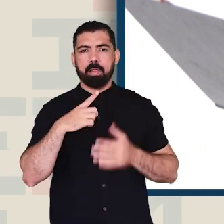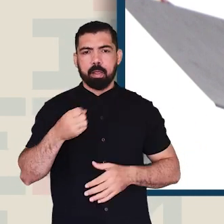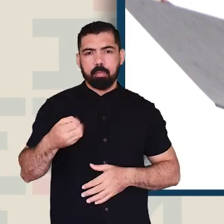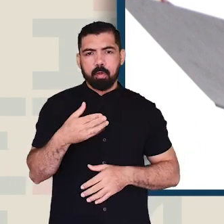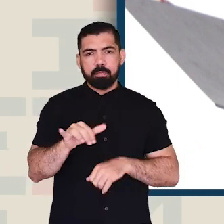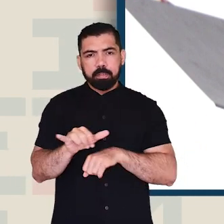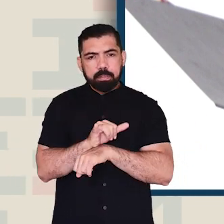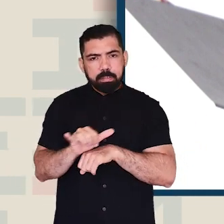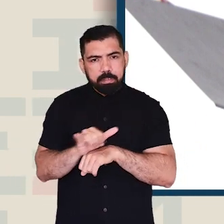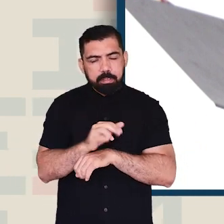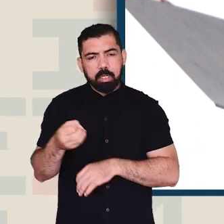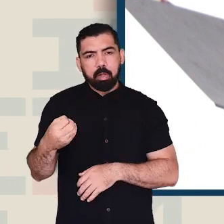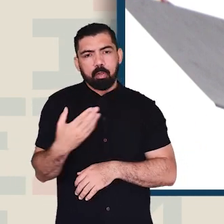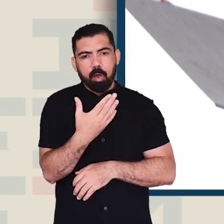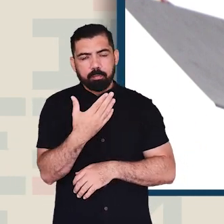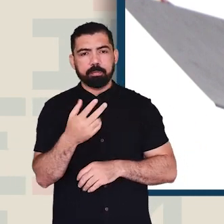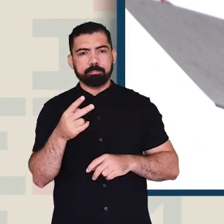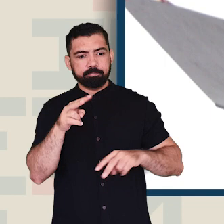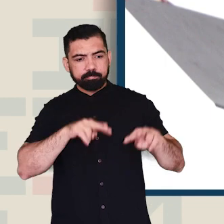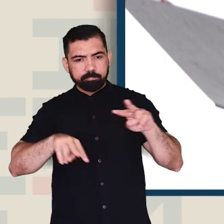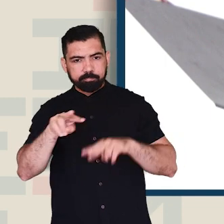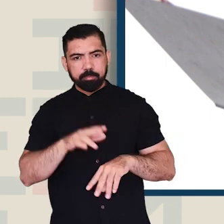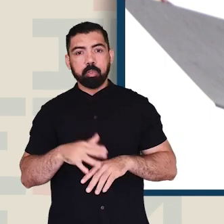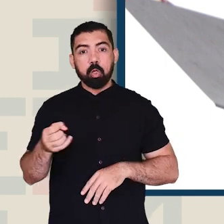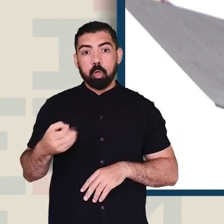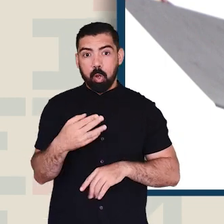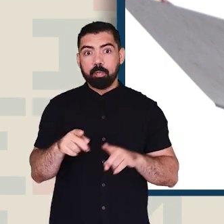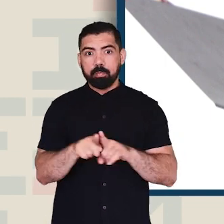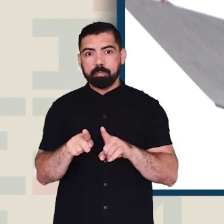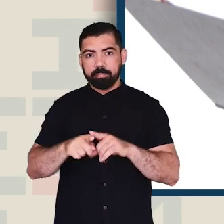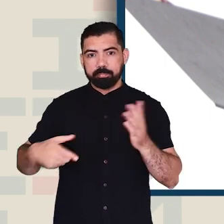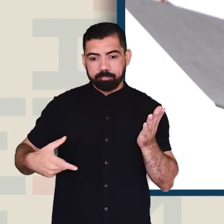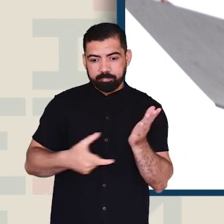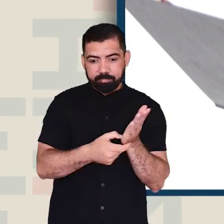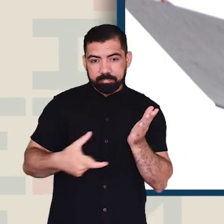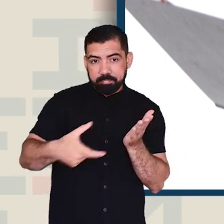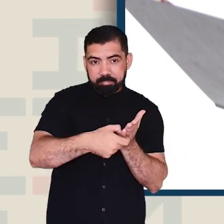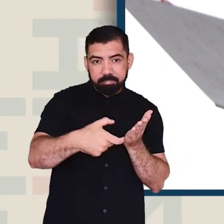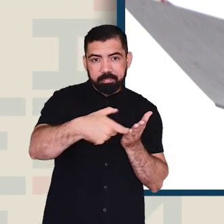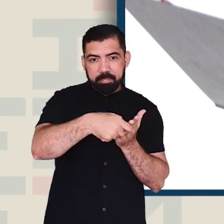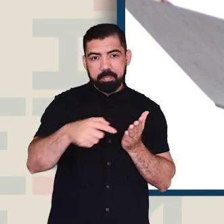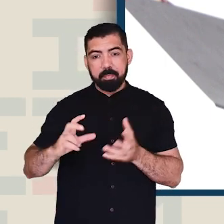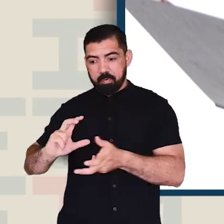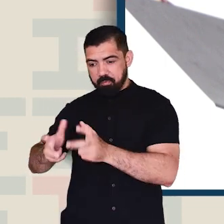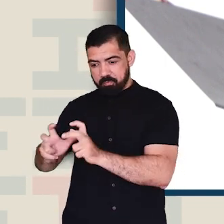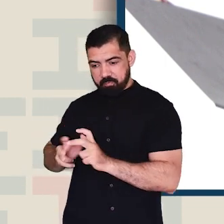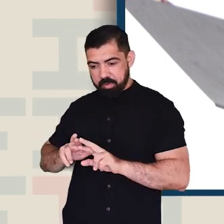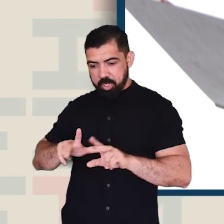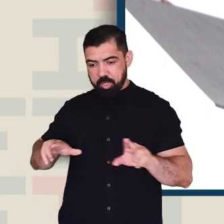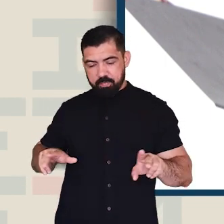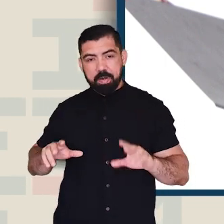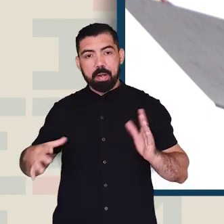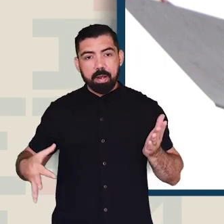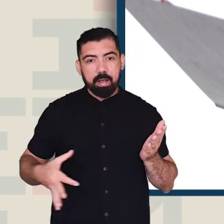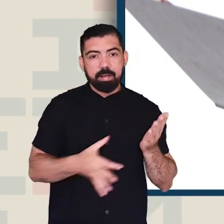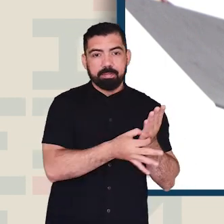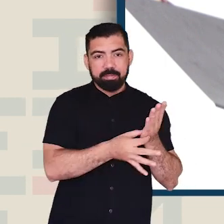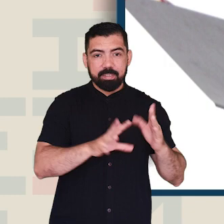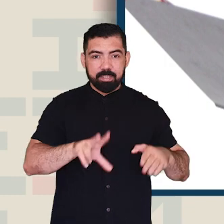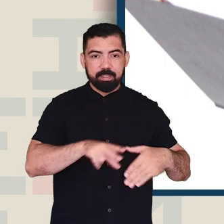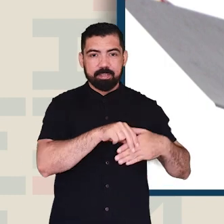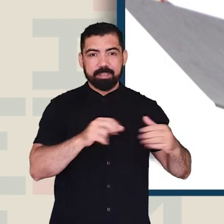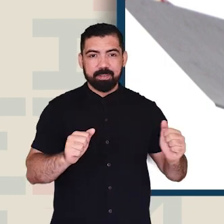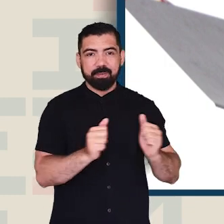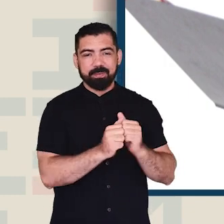técnicas, novas abordagens, inclusive novos equipamentos que surgiram e se incorporaram à guitarra,